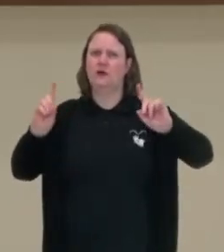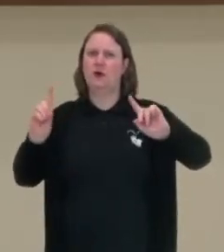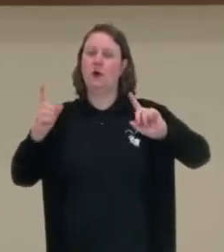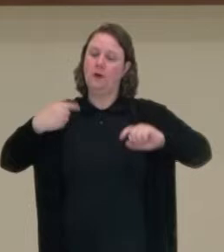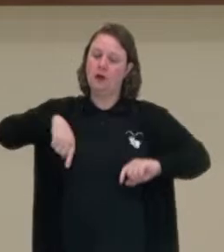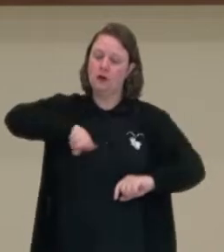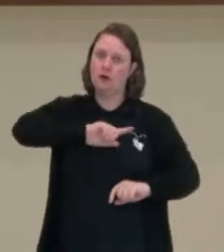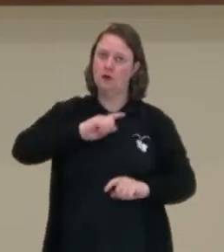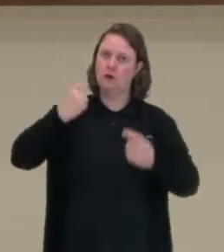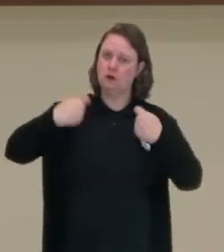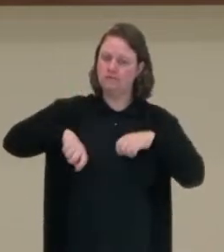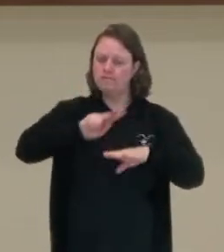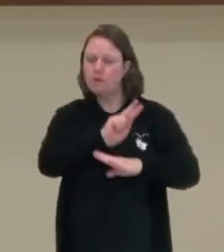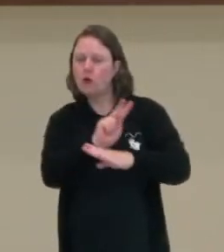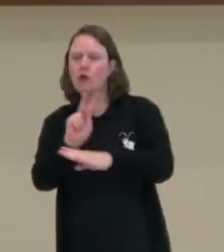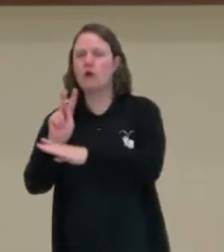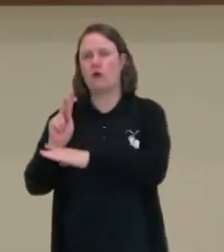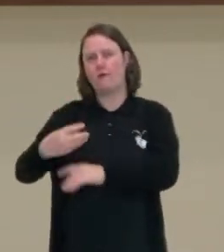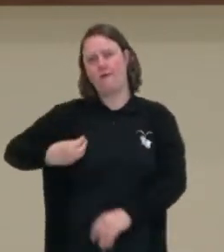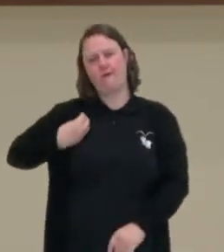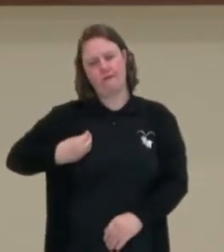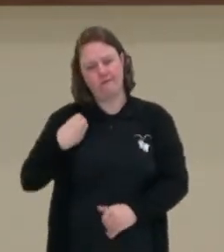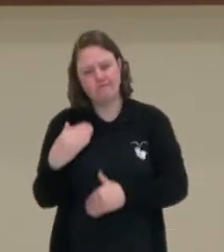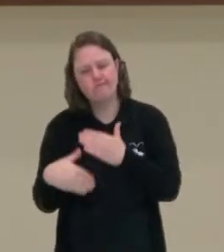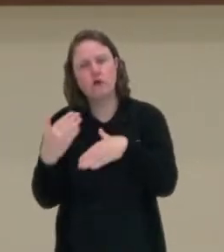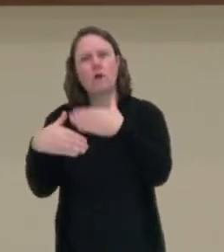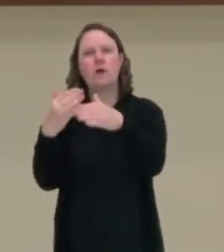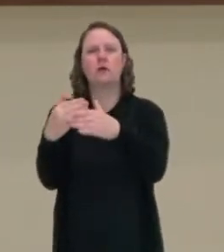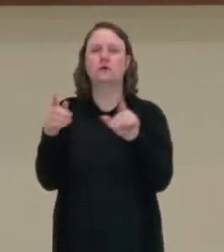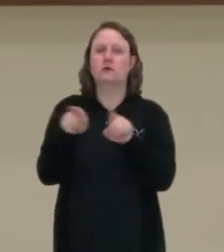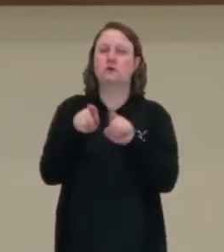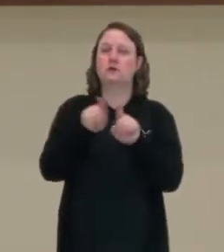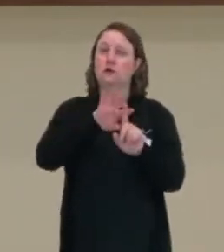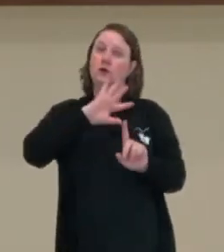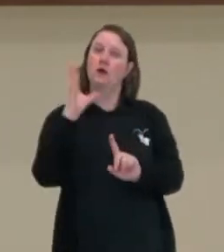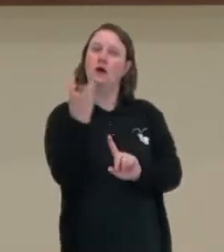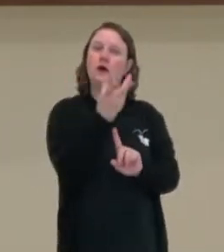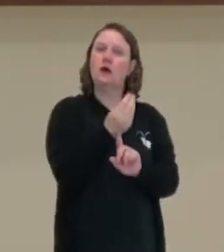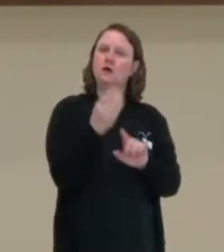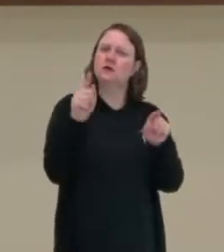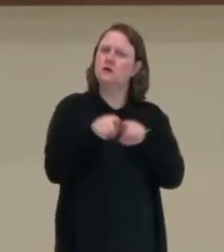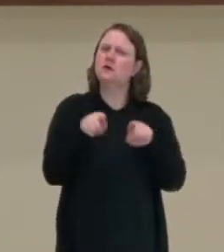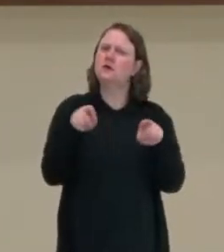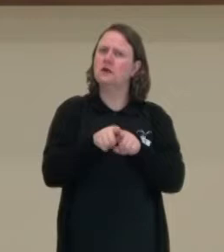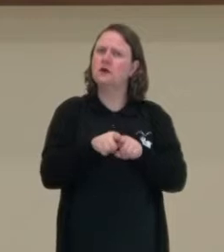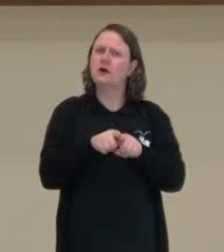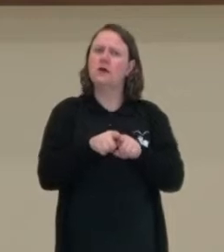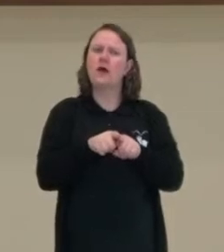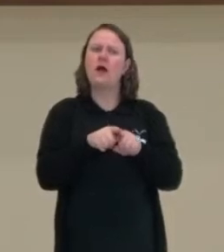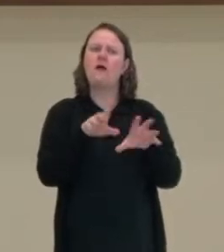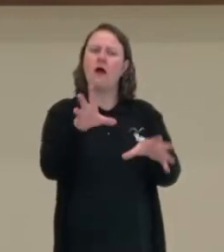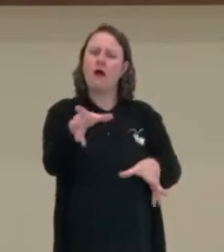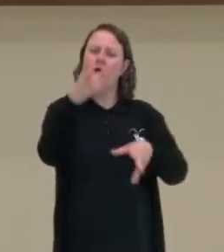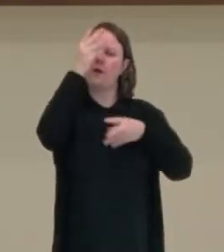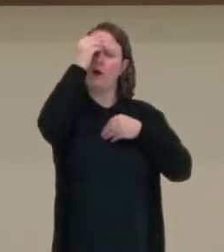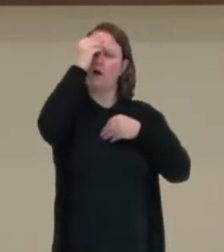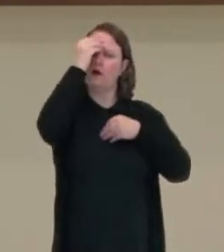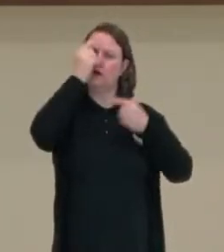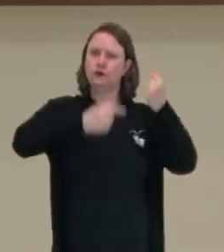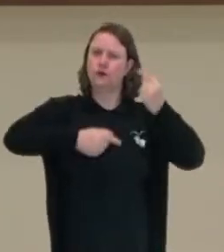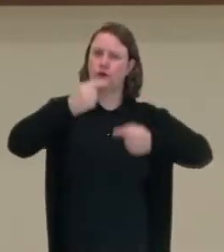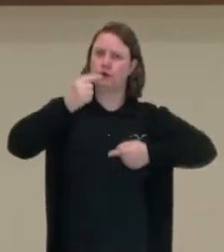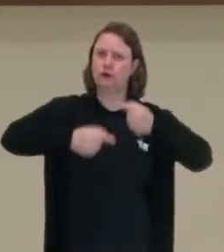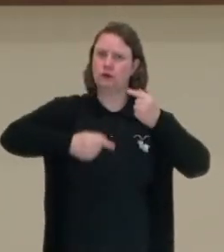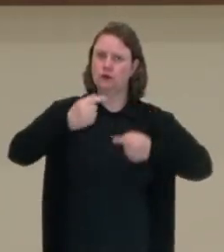nós teremos, mais tempo de sobrevivência nós teremos. E a arte vai se apropriar dessa discussão para